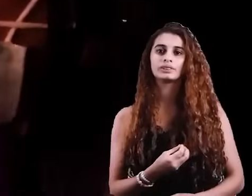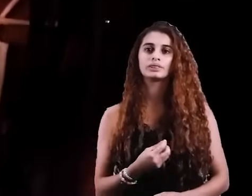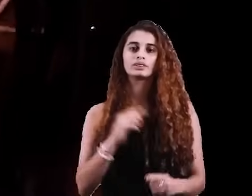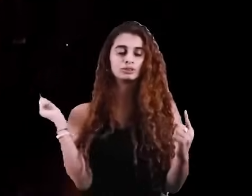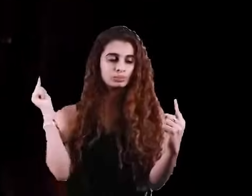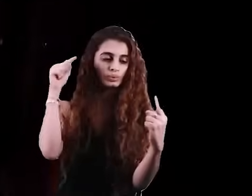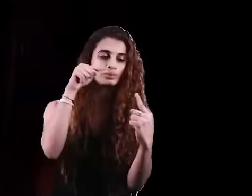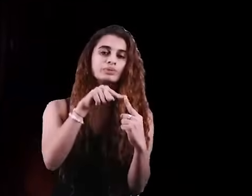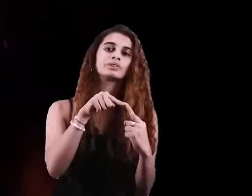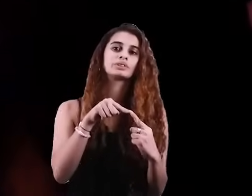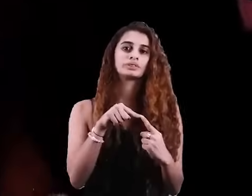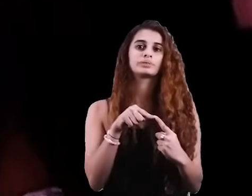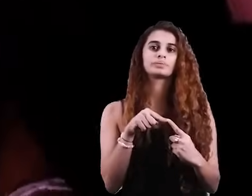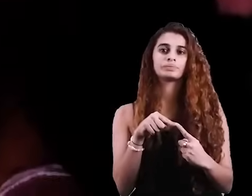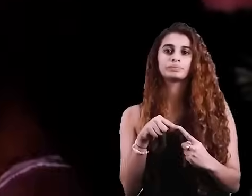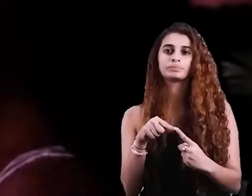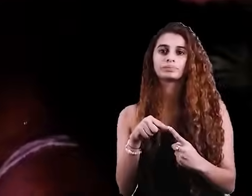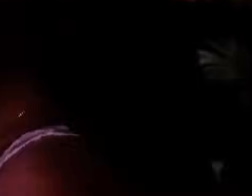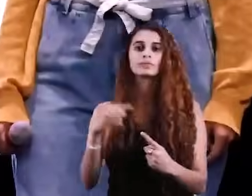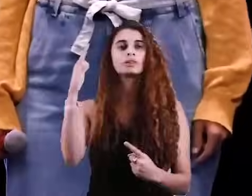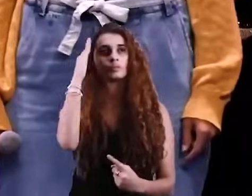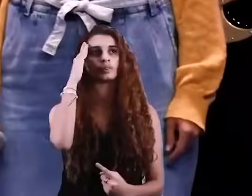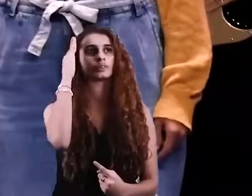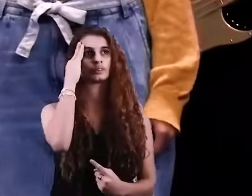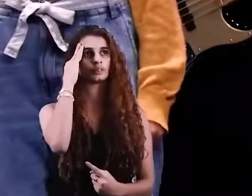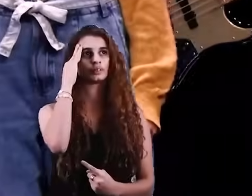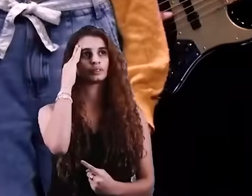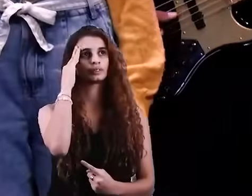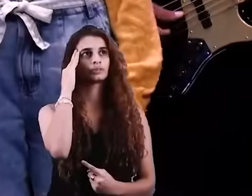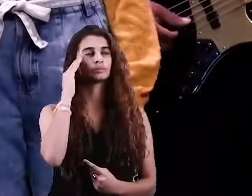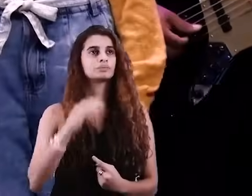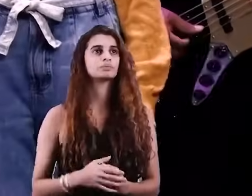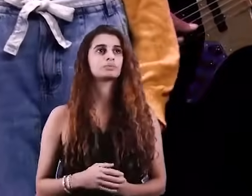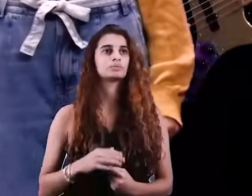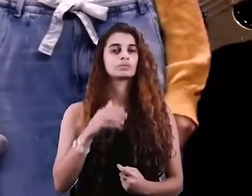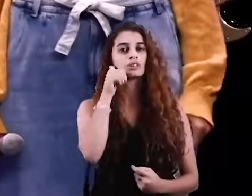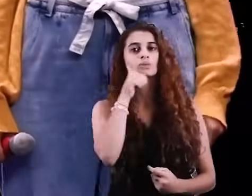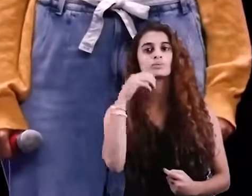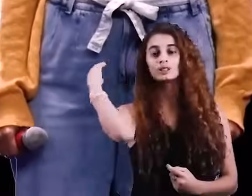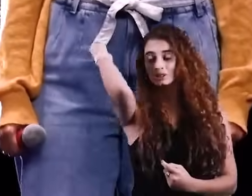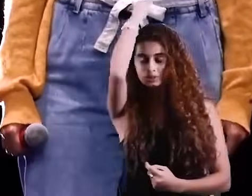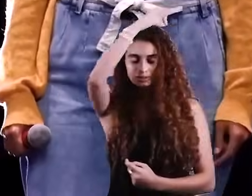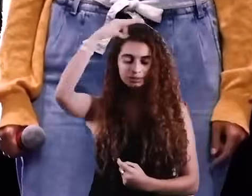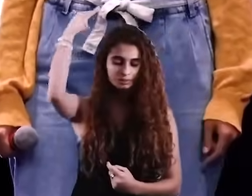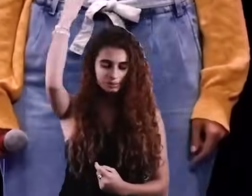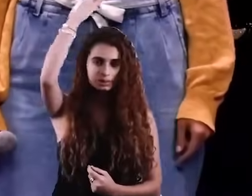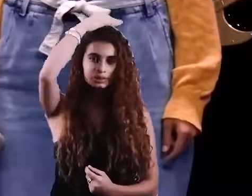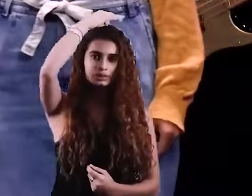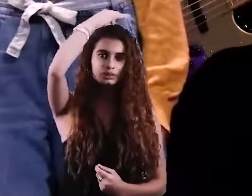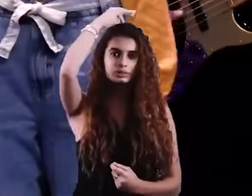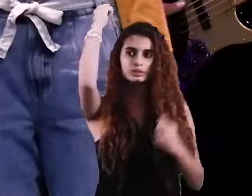propósito. E para entender que uma mulher cheia do Espírito Santo, cheia de